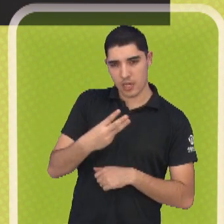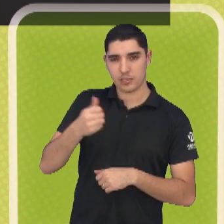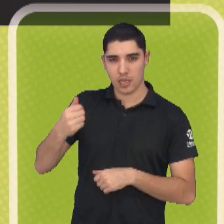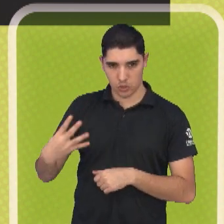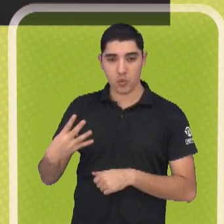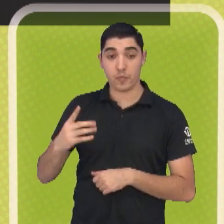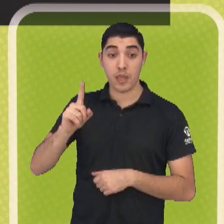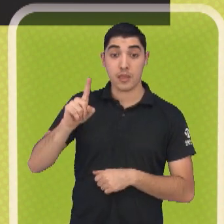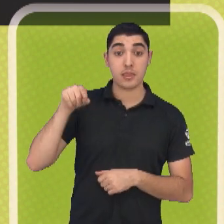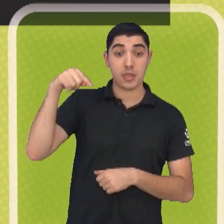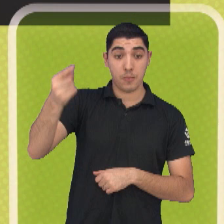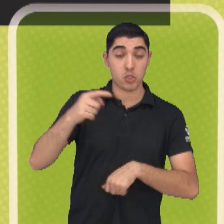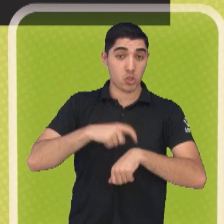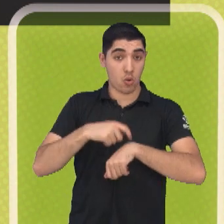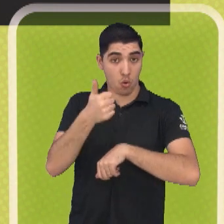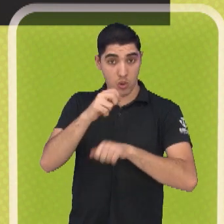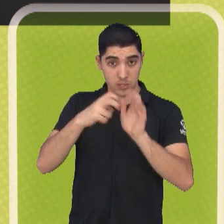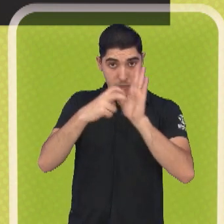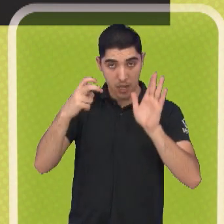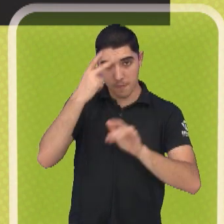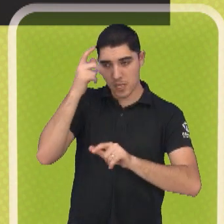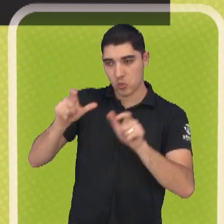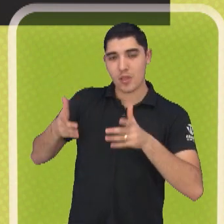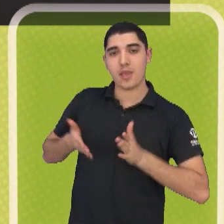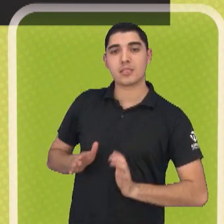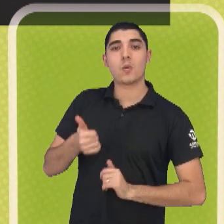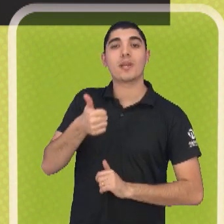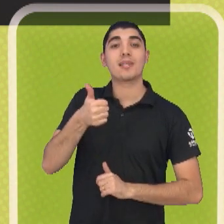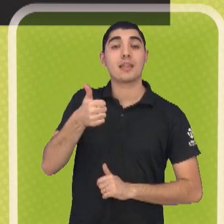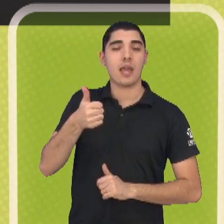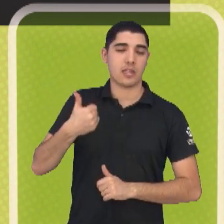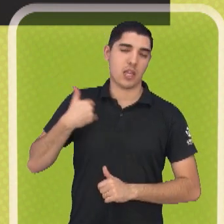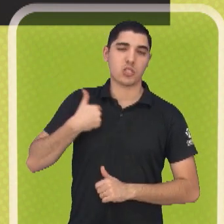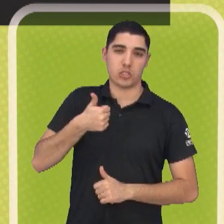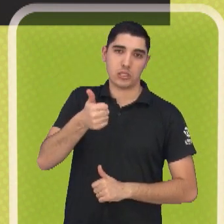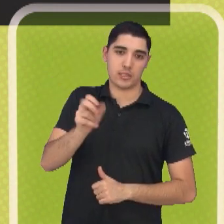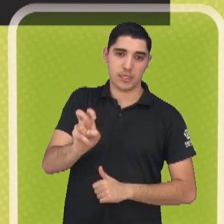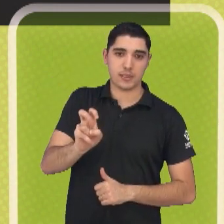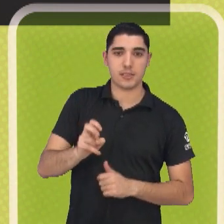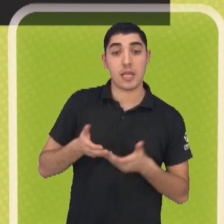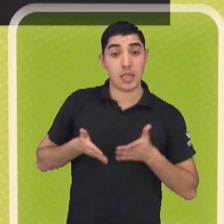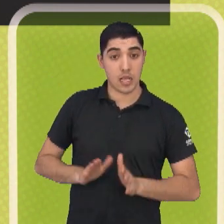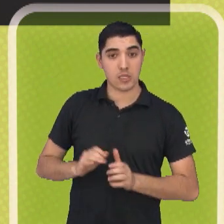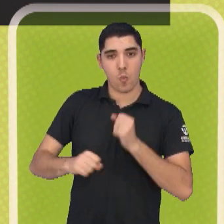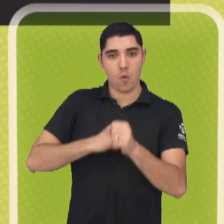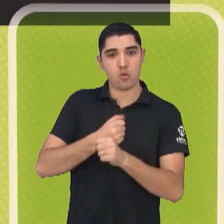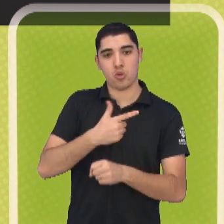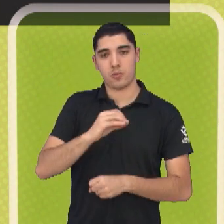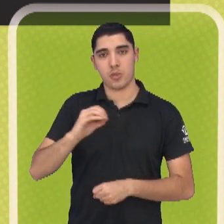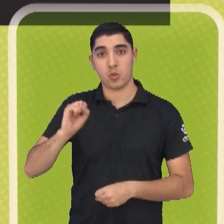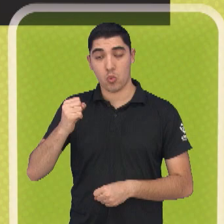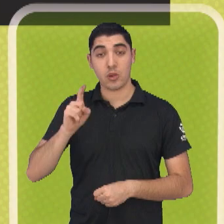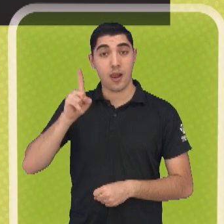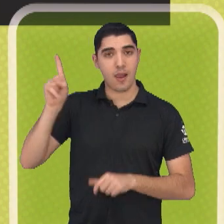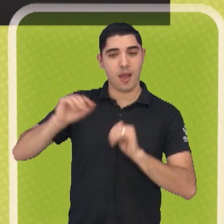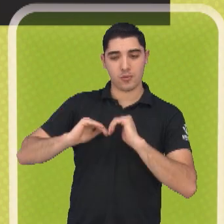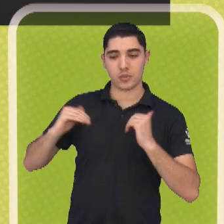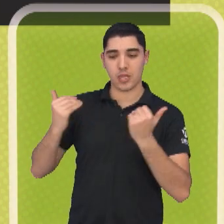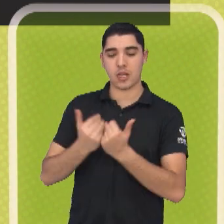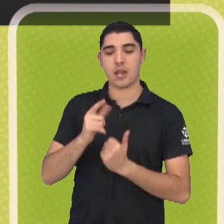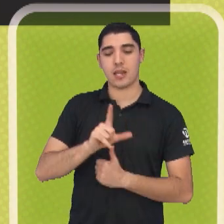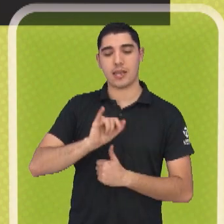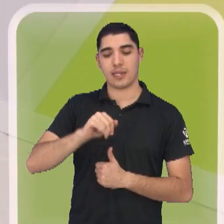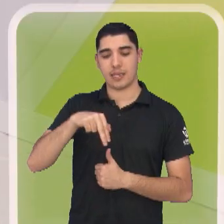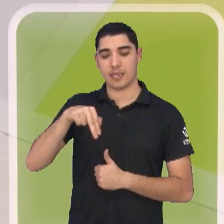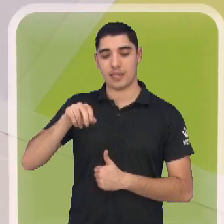11 horas da manhã os nascidos em 2008 categoria sub-15 tudo isso lá no ginásio Lineu de Moura Tá certo